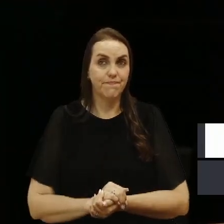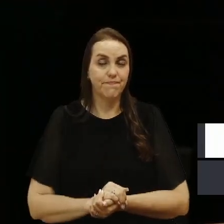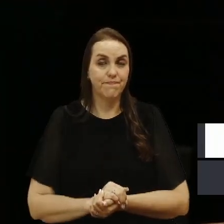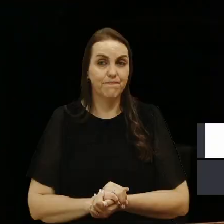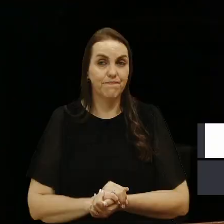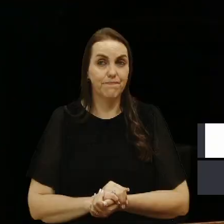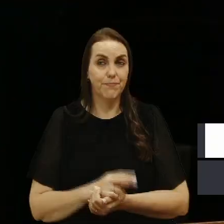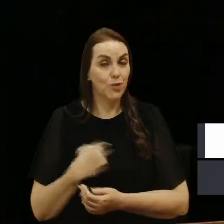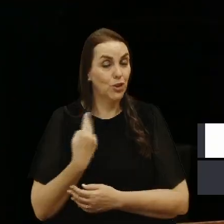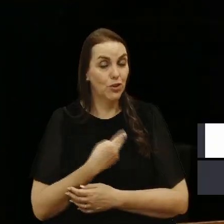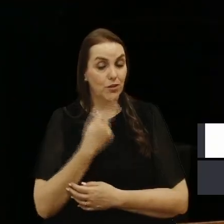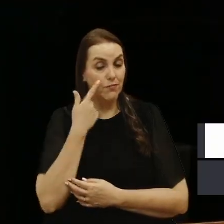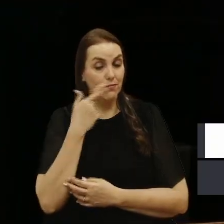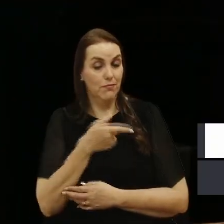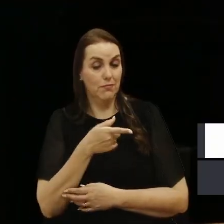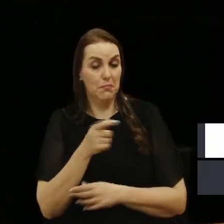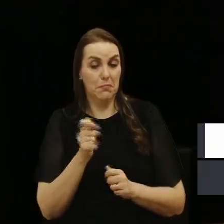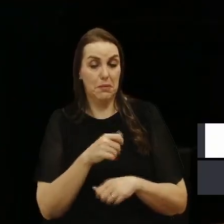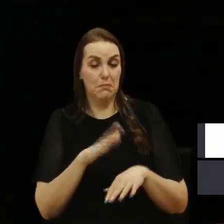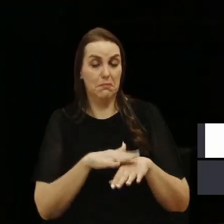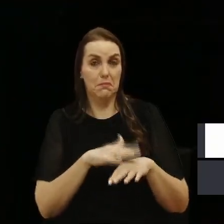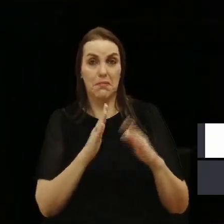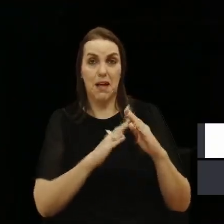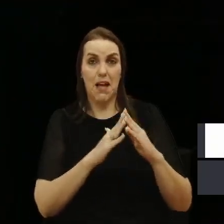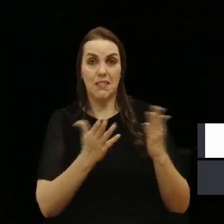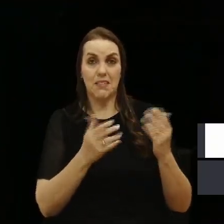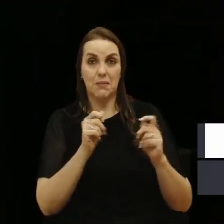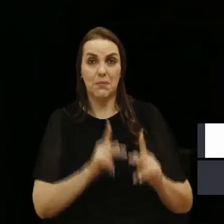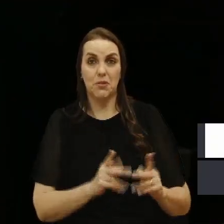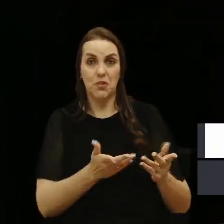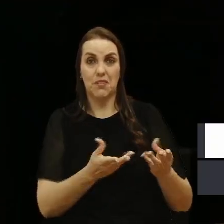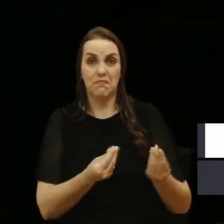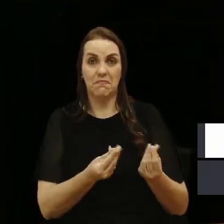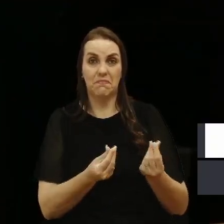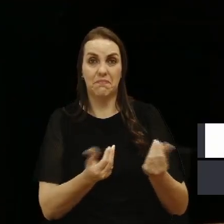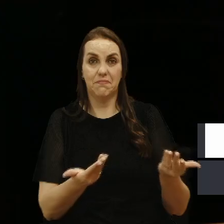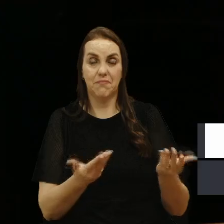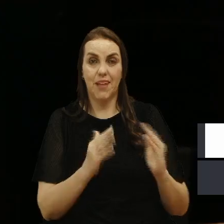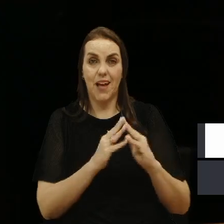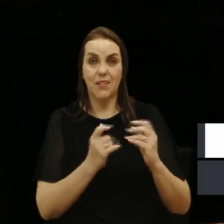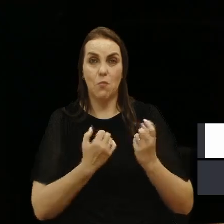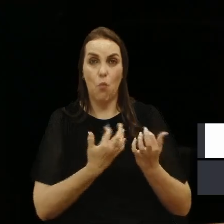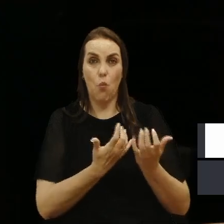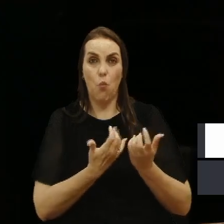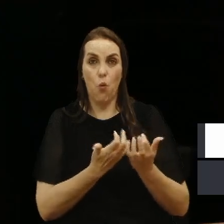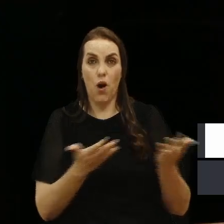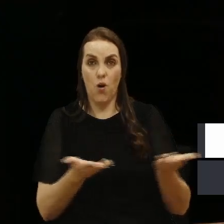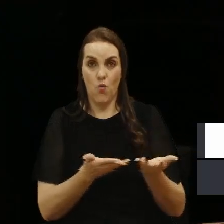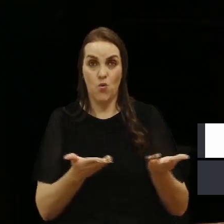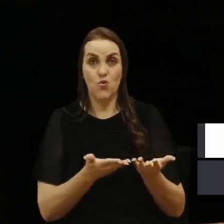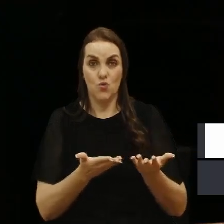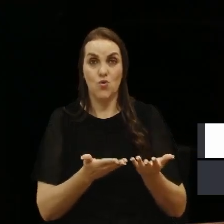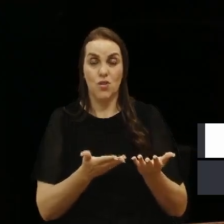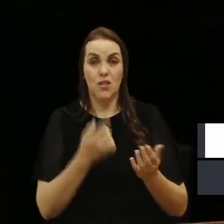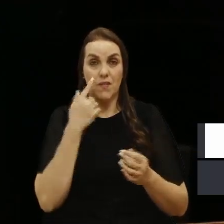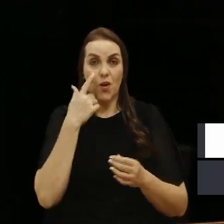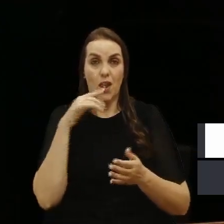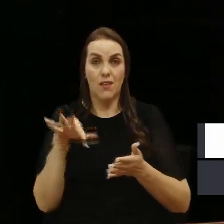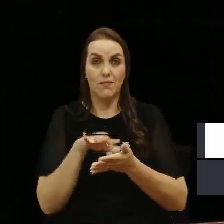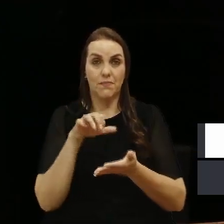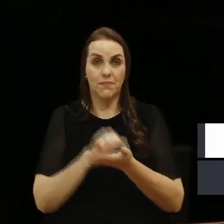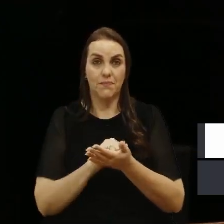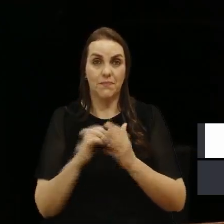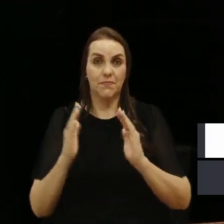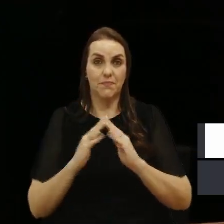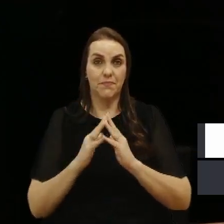a gente olha para as condições das casas, das moradias das pessoas, e muitas casas que pegam fogo hoje, a gente vai olhar lá no cadastro da habitação,